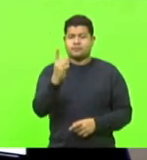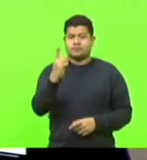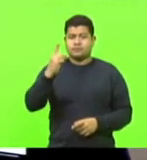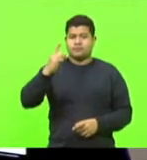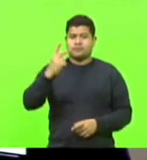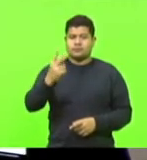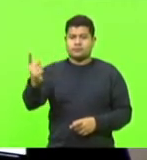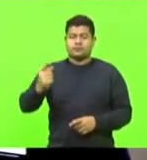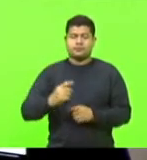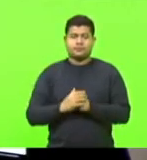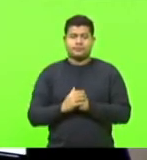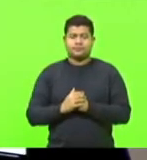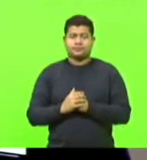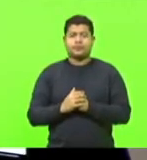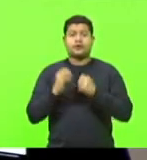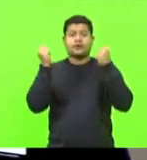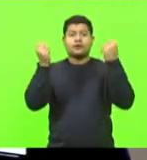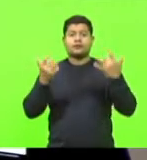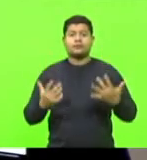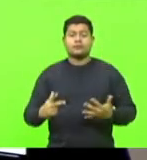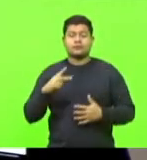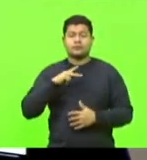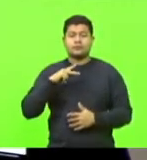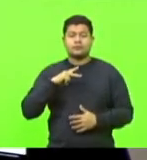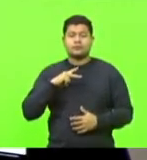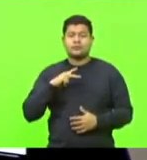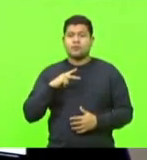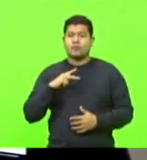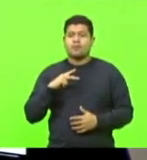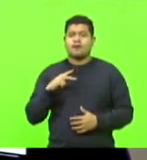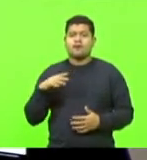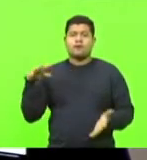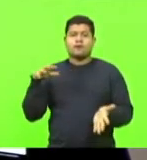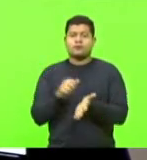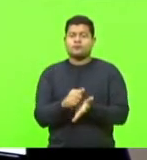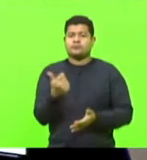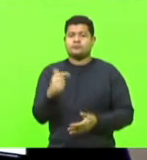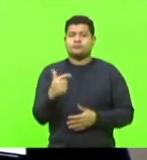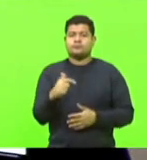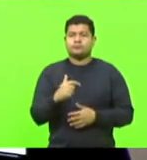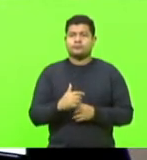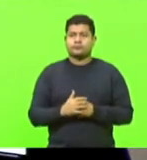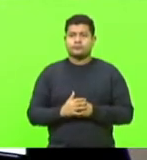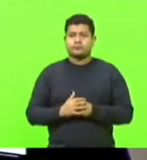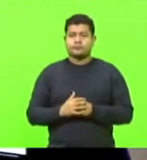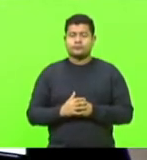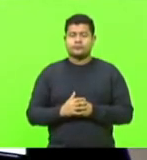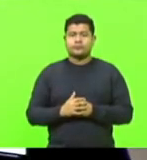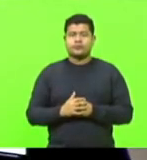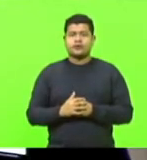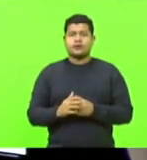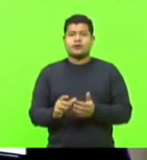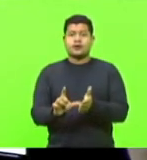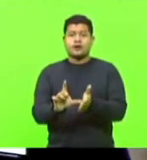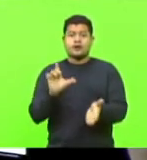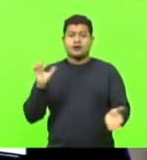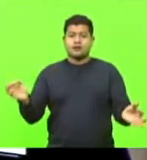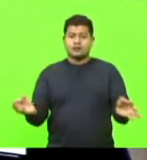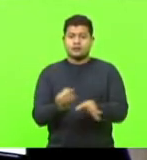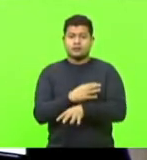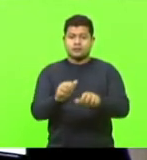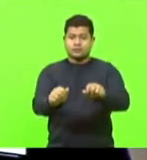1656/1669/2021. Explicações pessoais, não houve oradores inscritos. Nada mais havendo, o